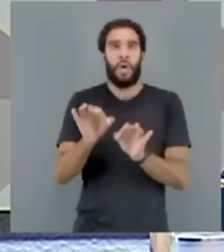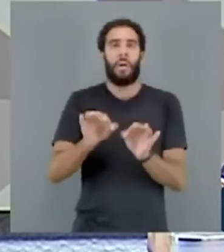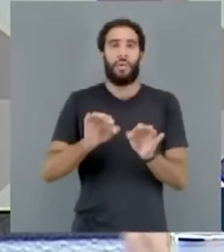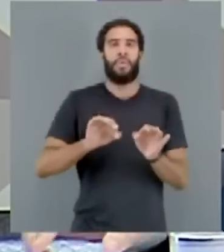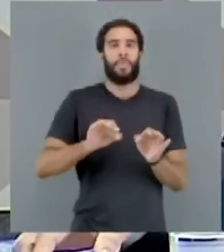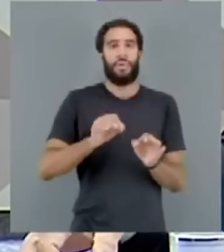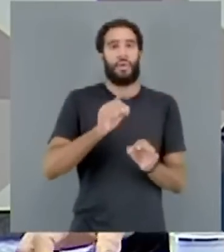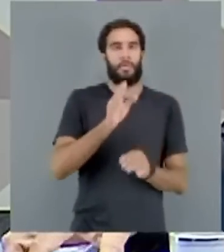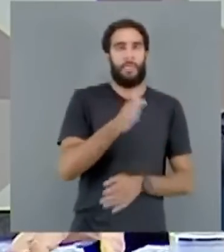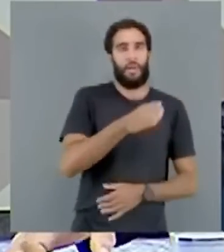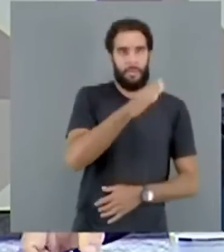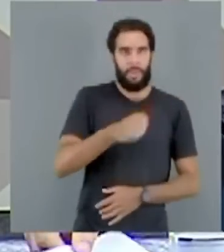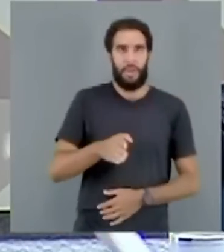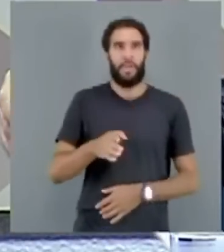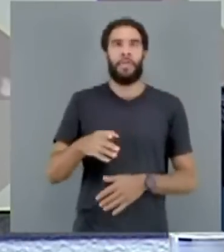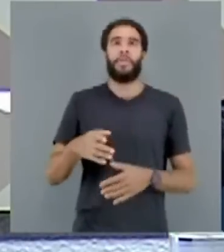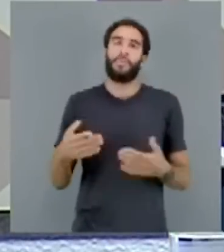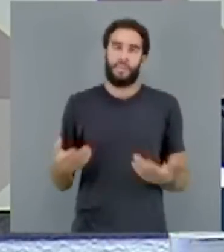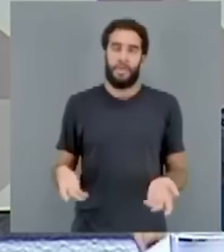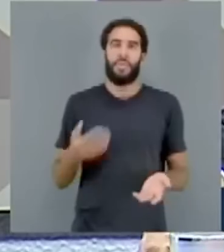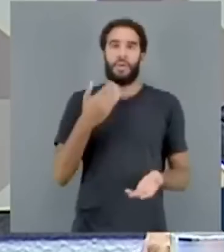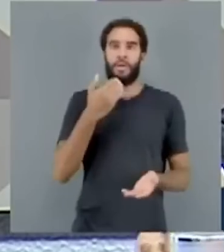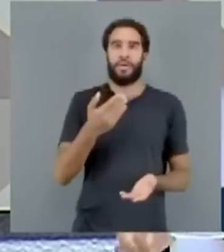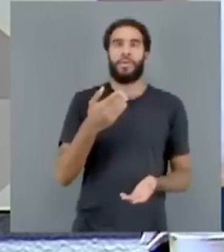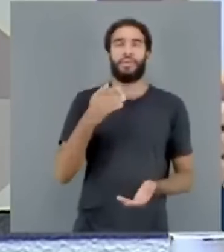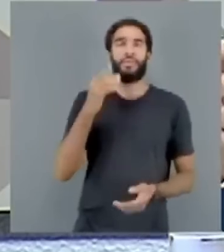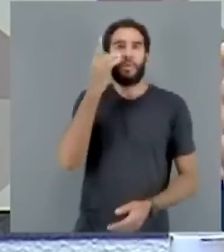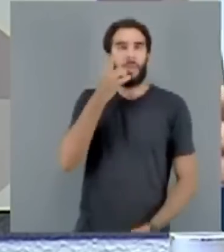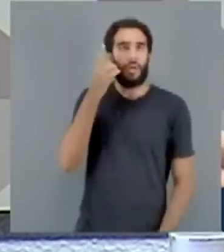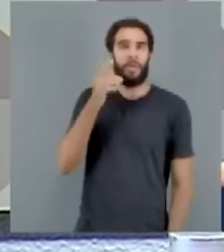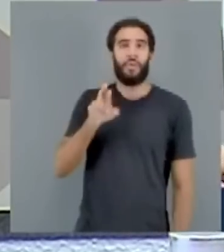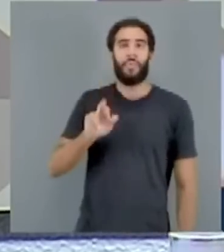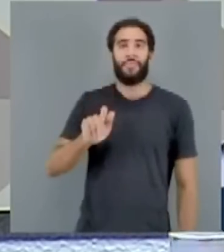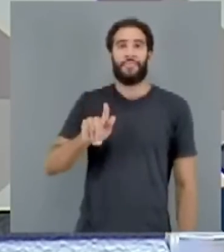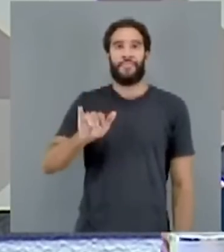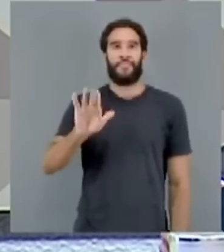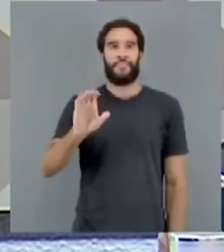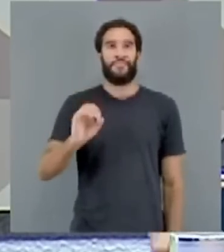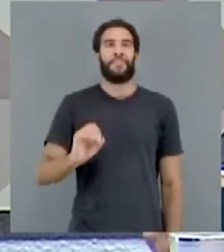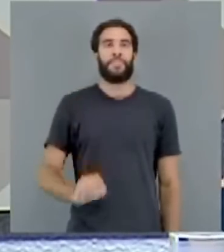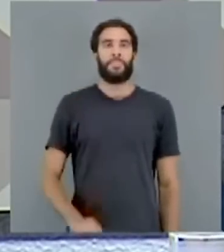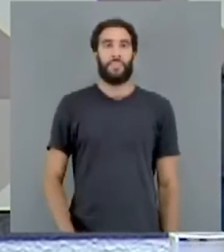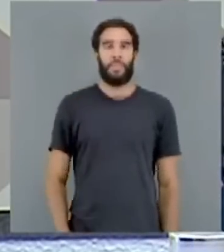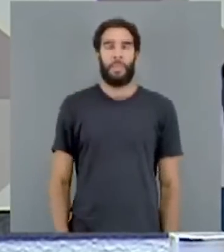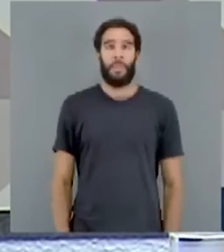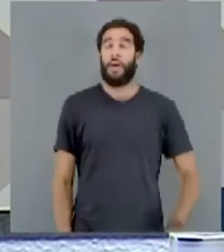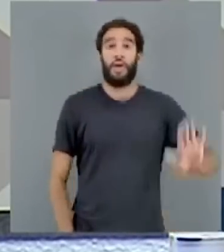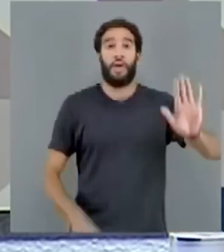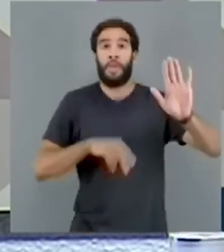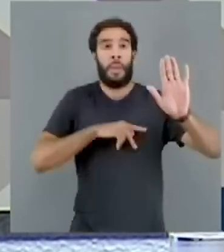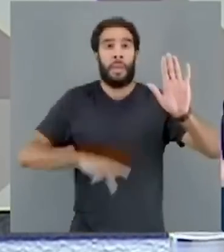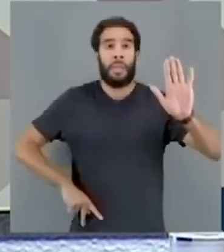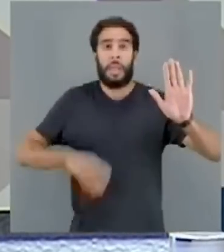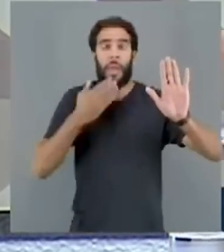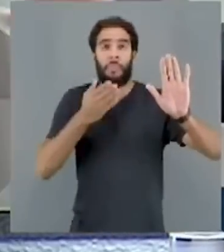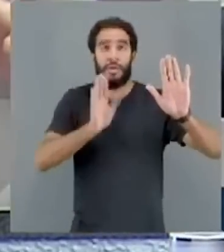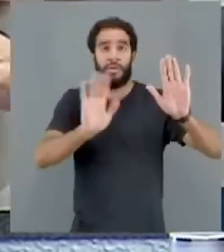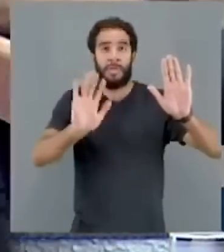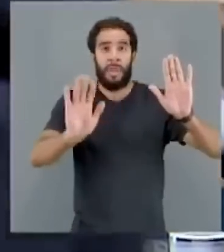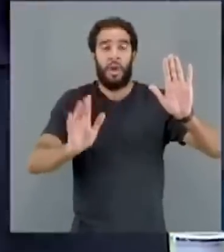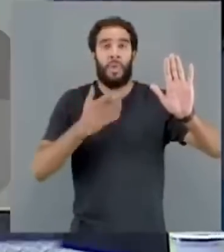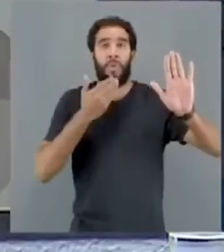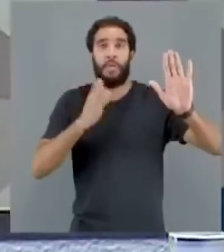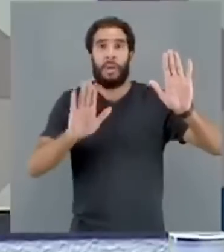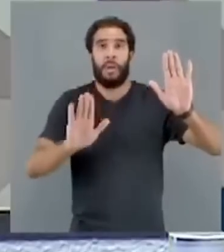posso encaminhar, já presidente, que o deputado presidente, Rogério Correia entende que eu deveria encaminhá-la ao presidente. Eu não solicitei a partir daí, presidente, eu